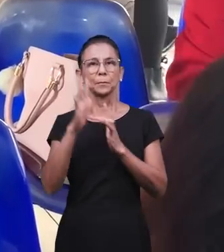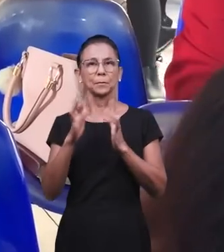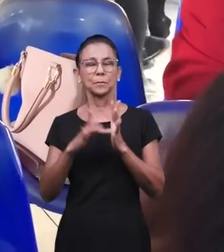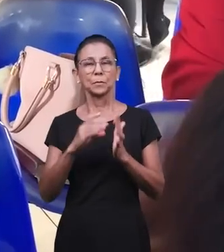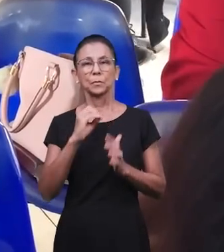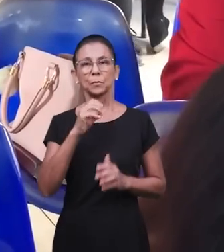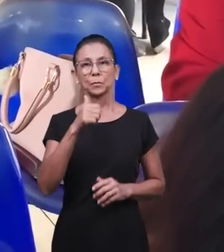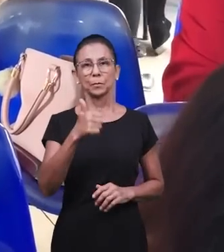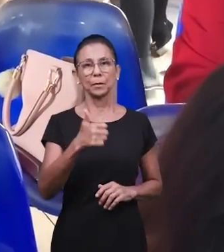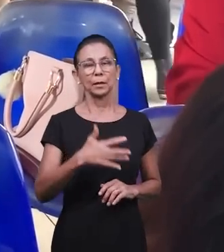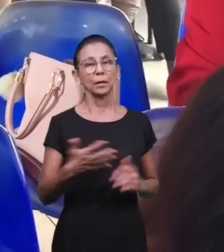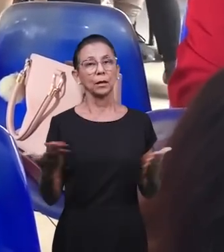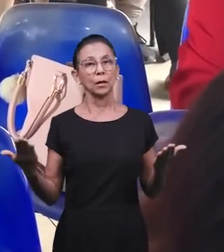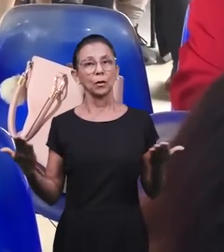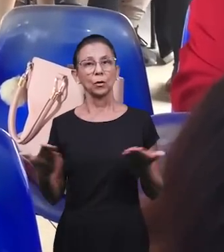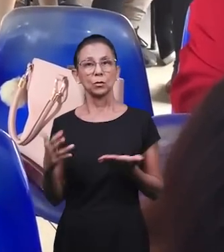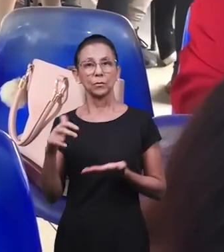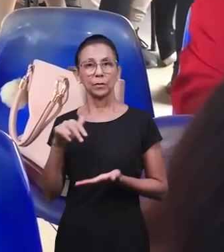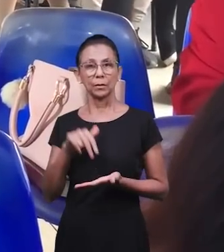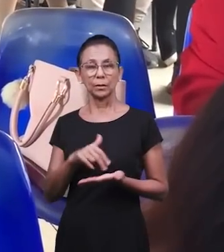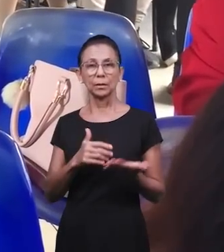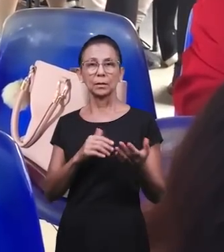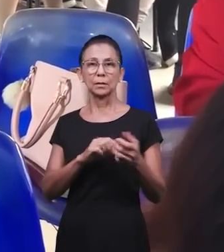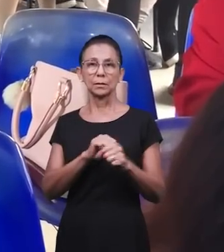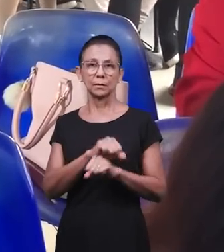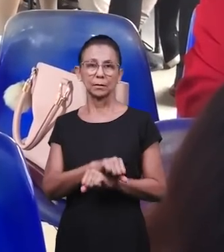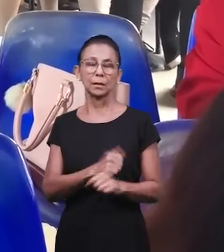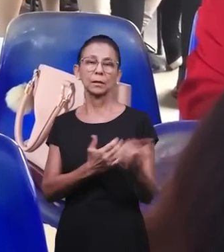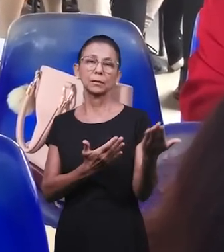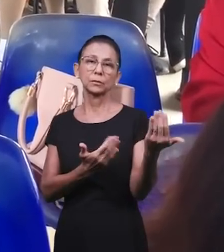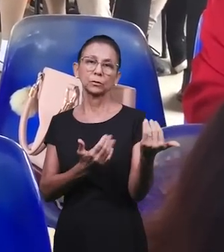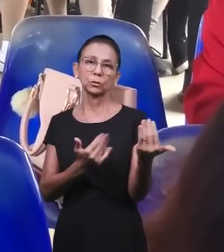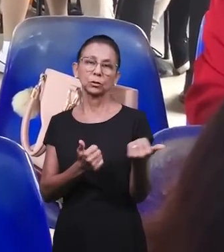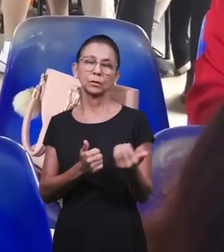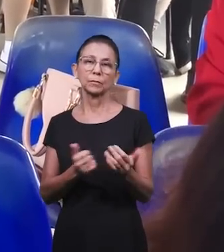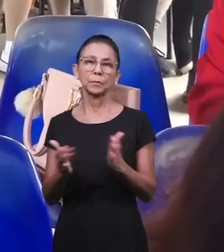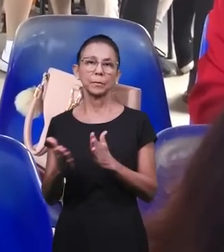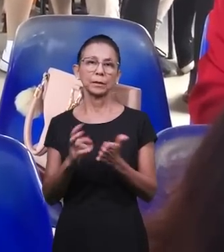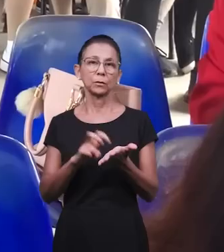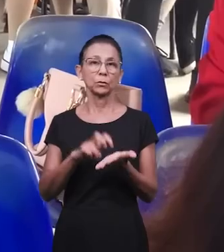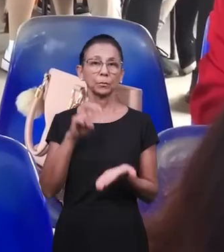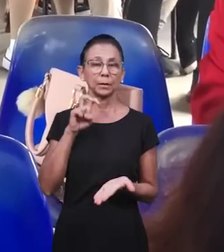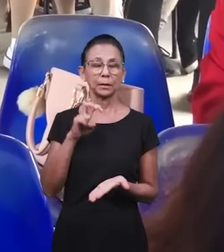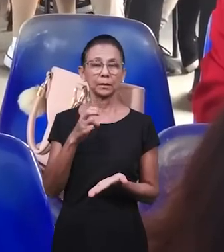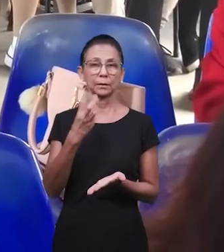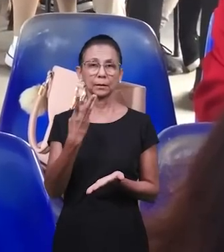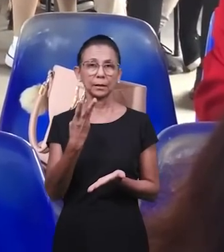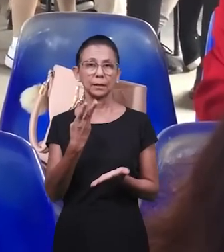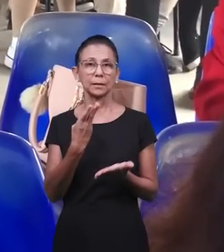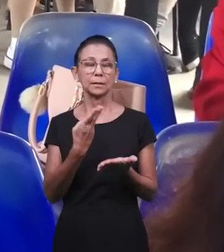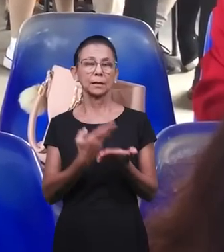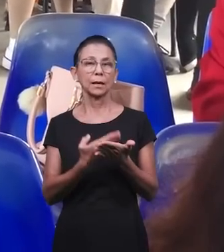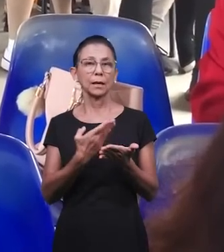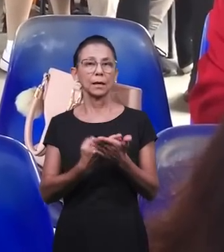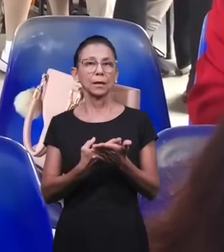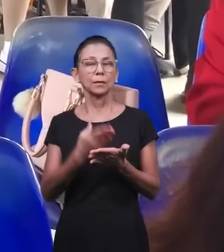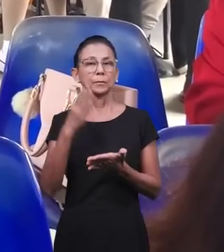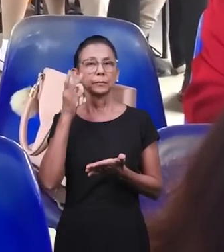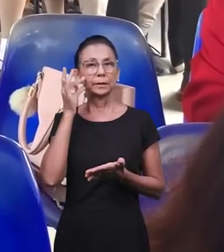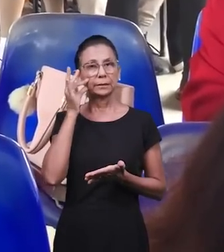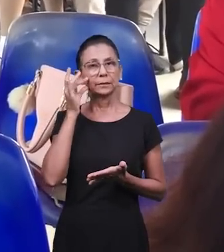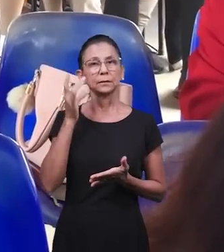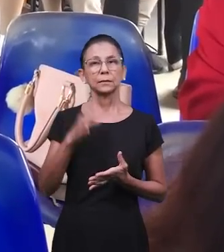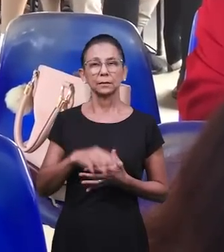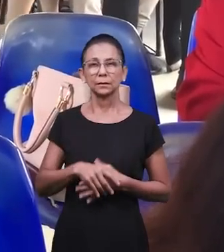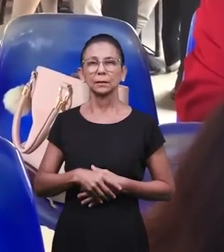bem? Eu estou aqui hoje no Seminário de Jovens em Porto Alegre. Na parte da manhã tivemos 3 aulas presenciais que foram uma bênção